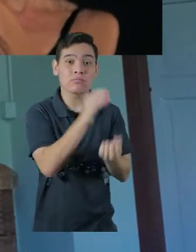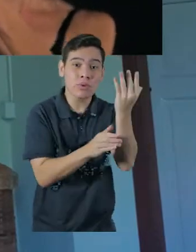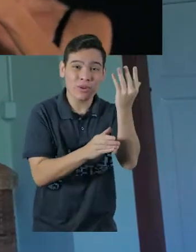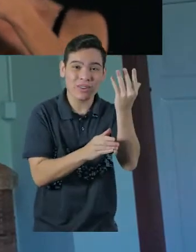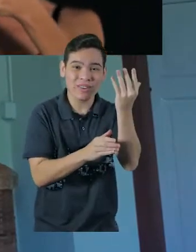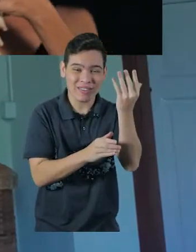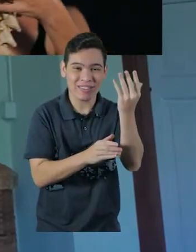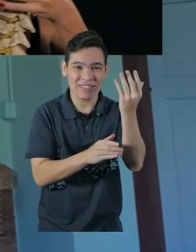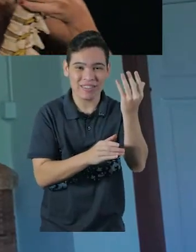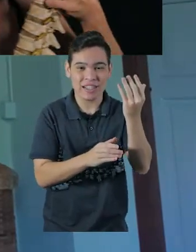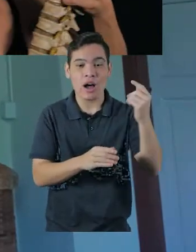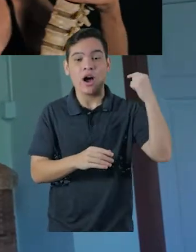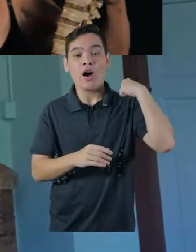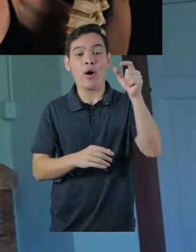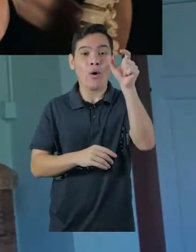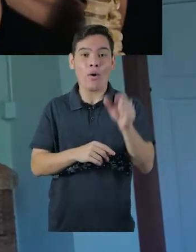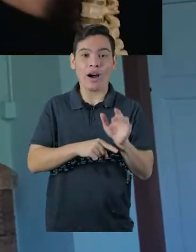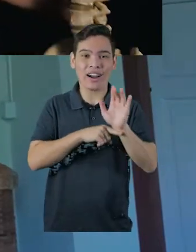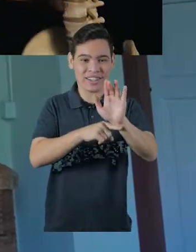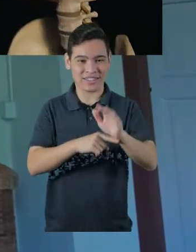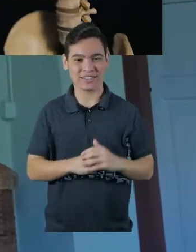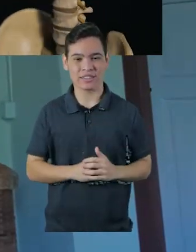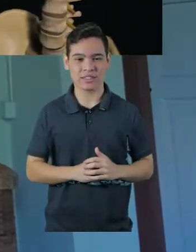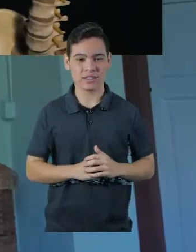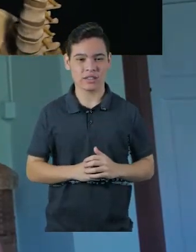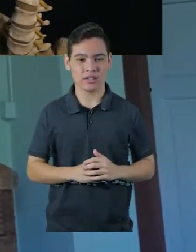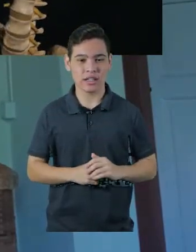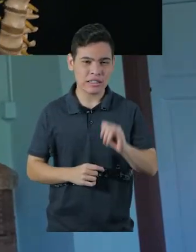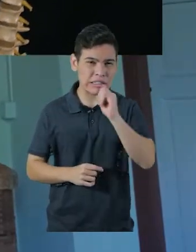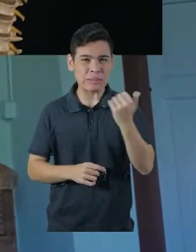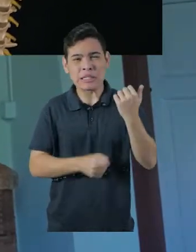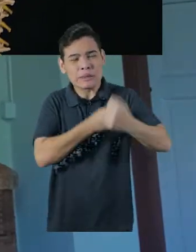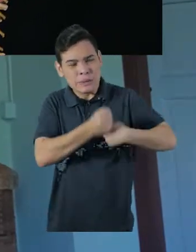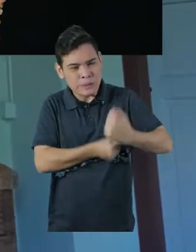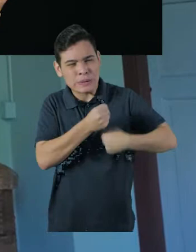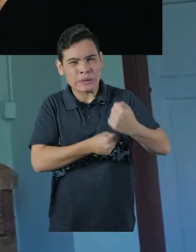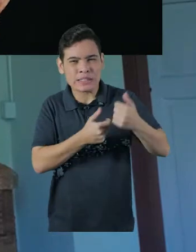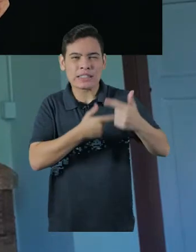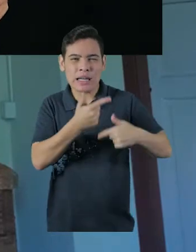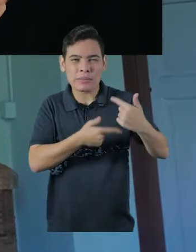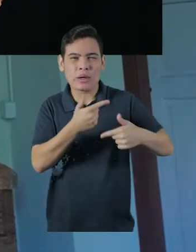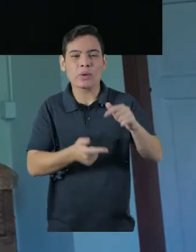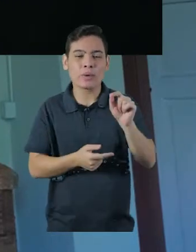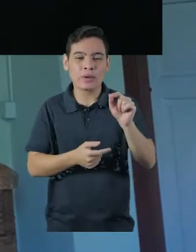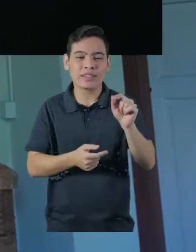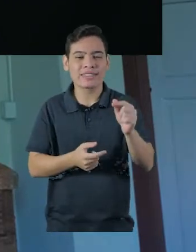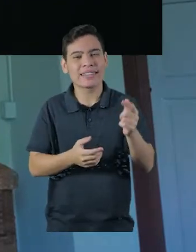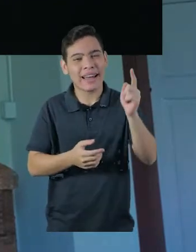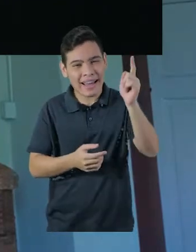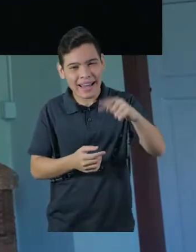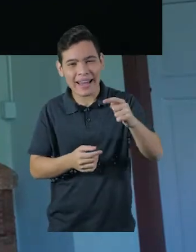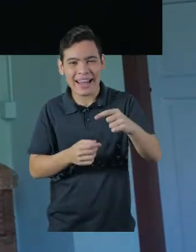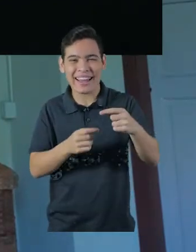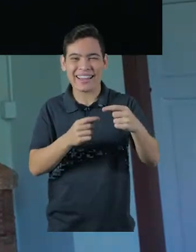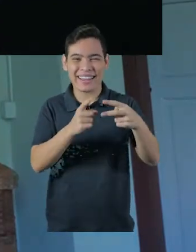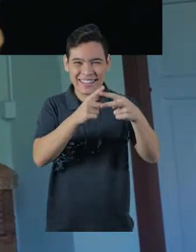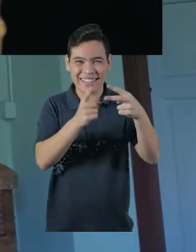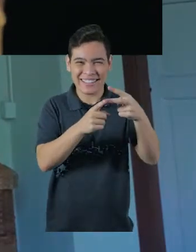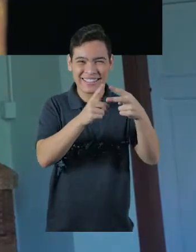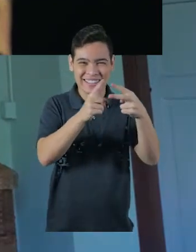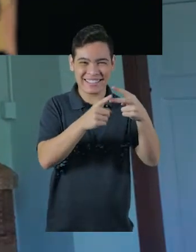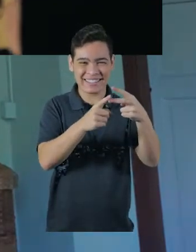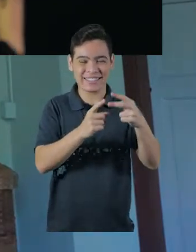desenvolvido depois da experiência dele de vários anos trabalhando com contato improvisação e é mais voltado